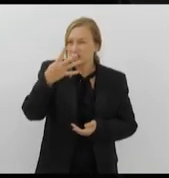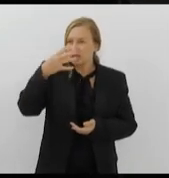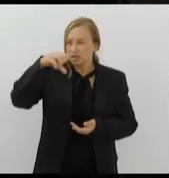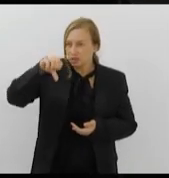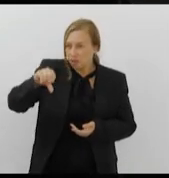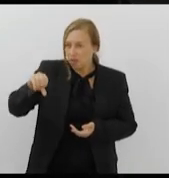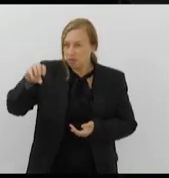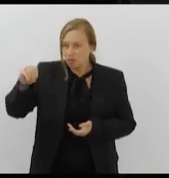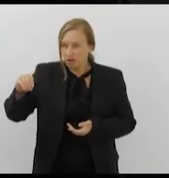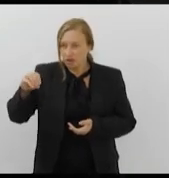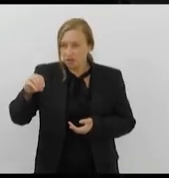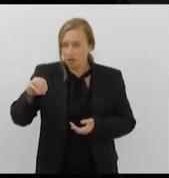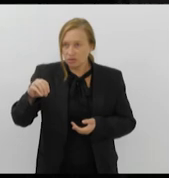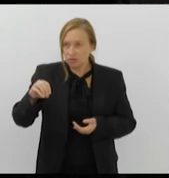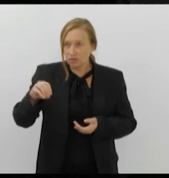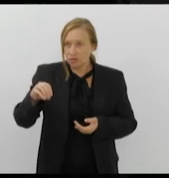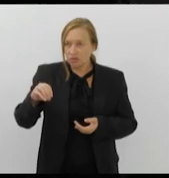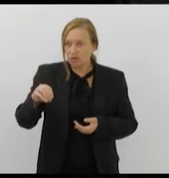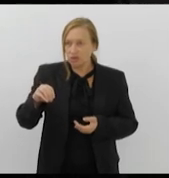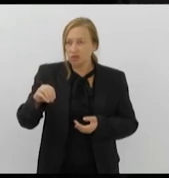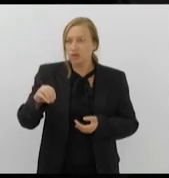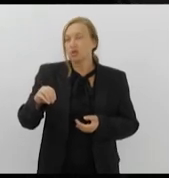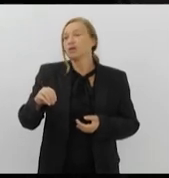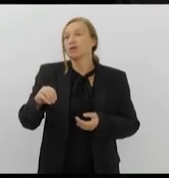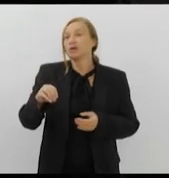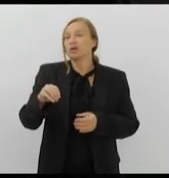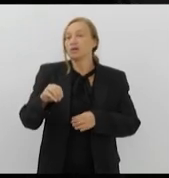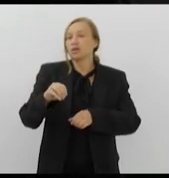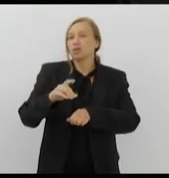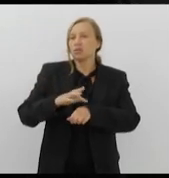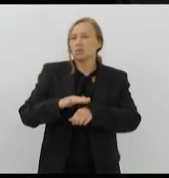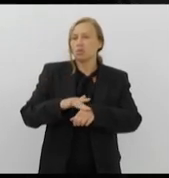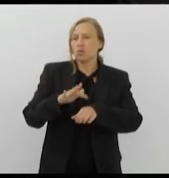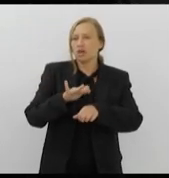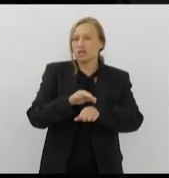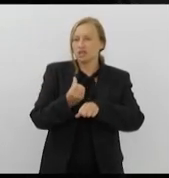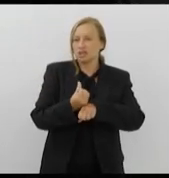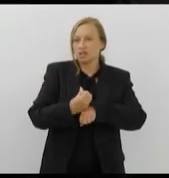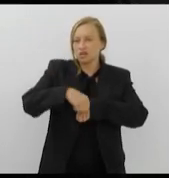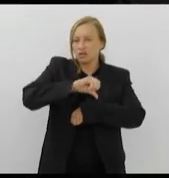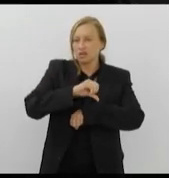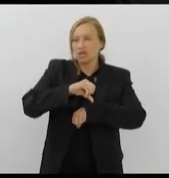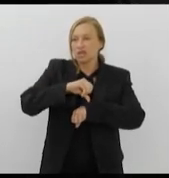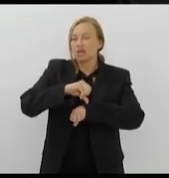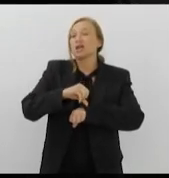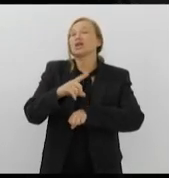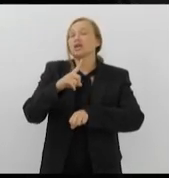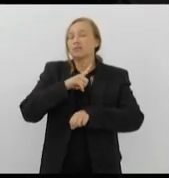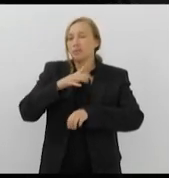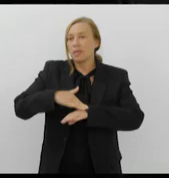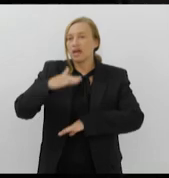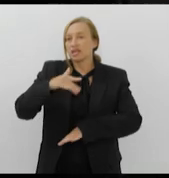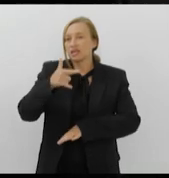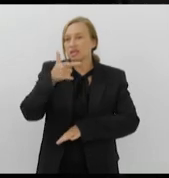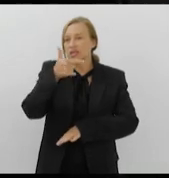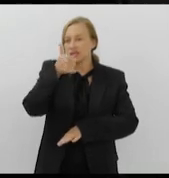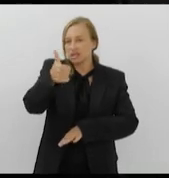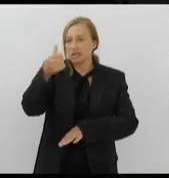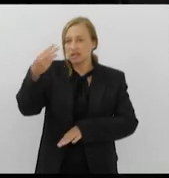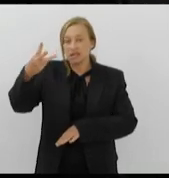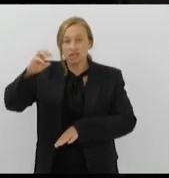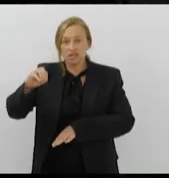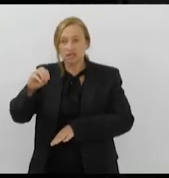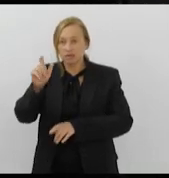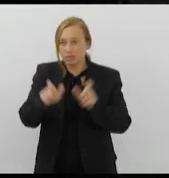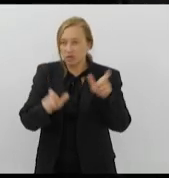7.490 casos confirmados de Covid. E nós tivemos mais de 130 óbitos naquela cidade. Sendo que